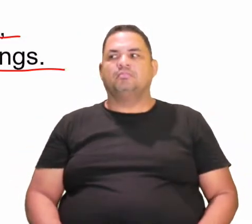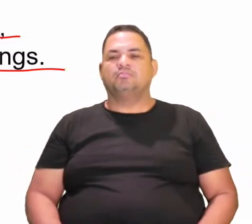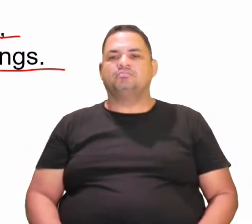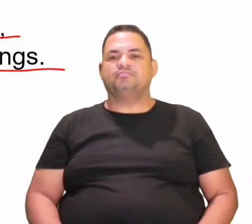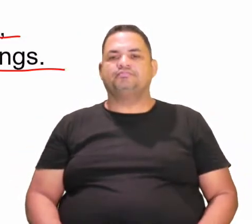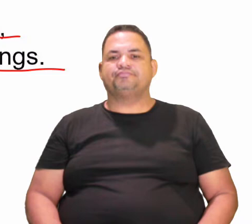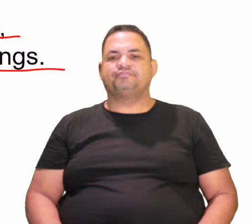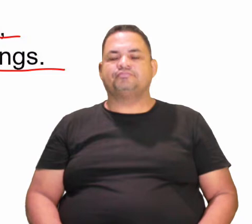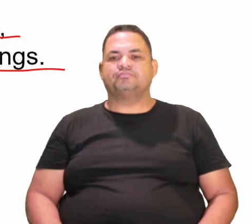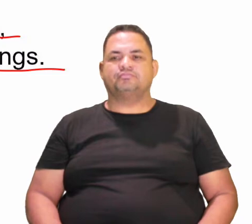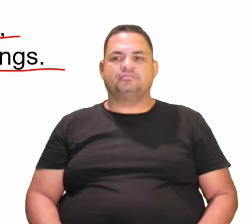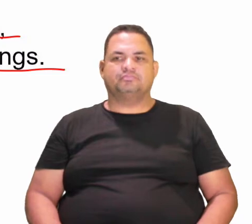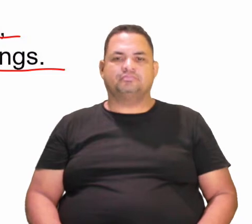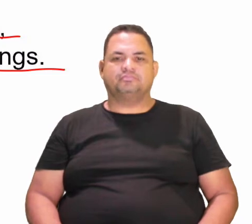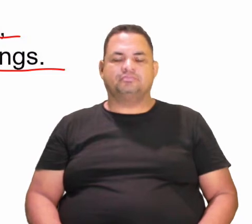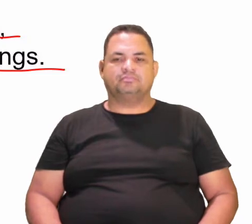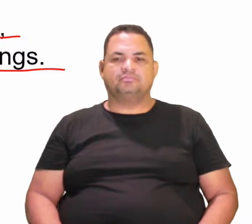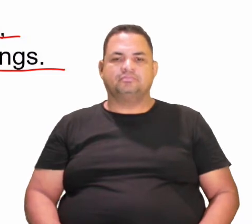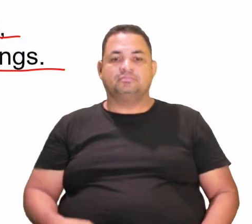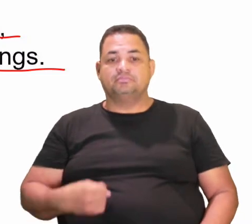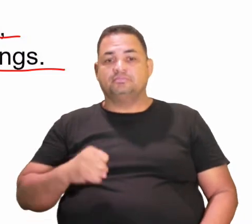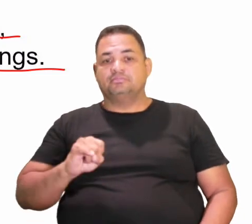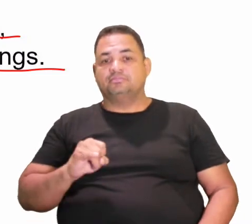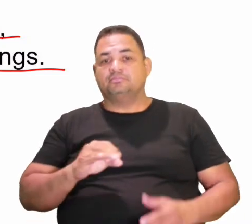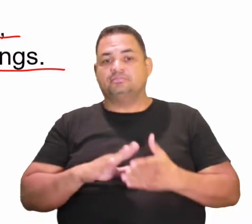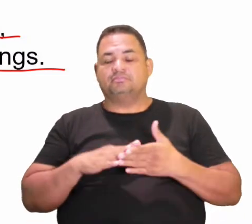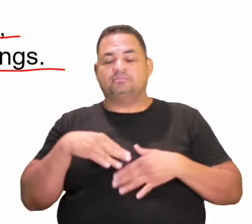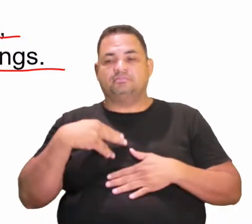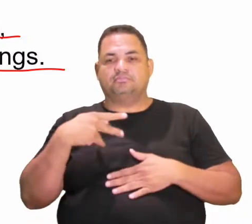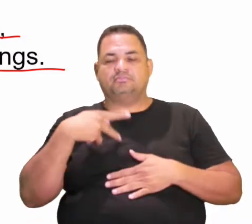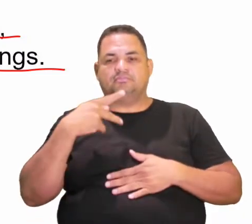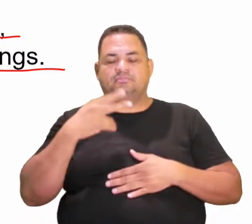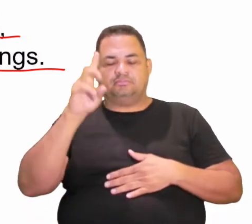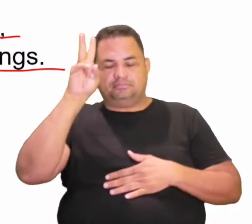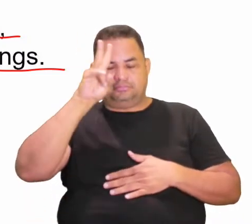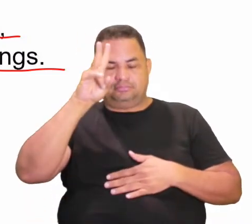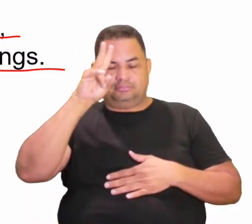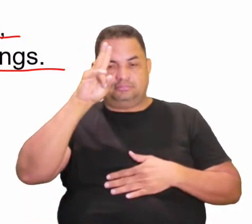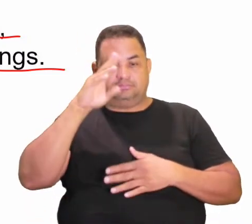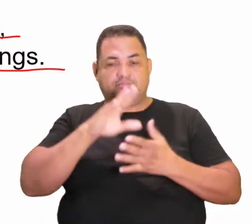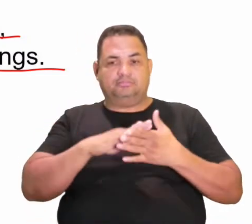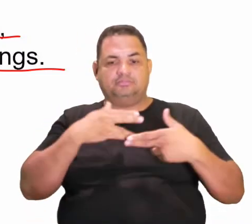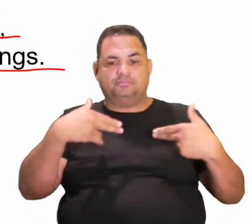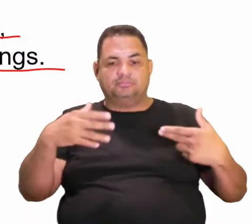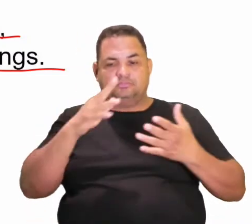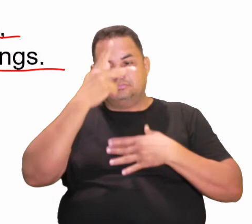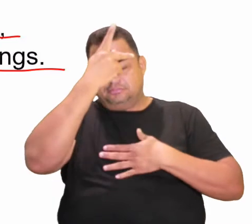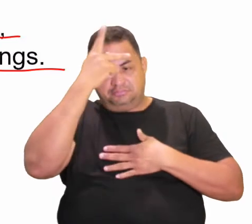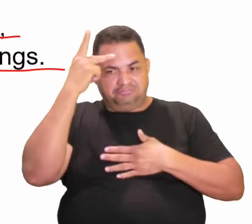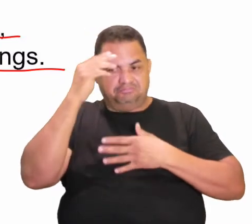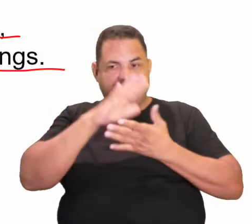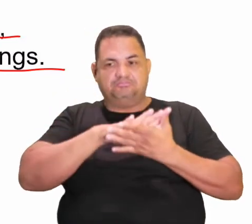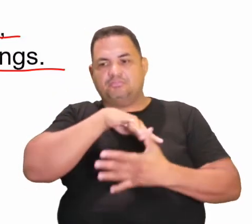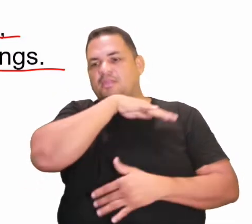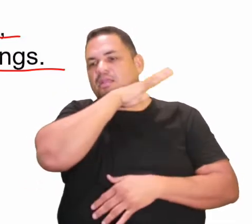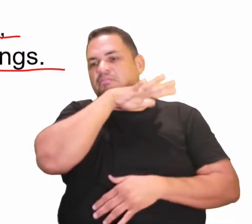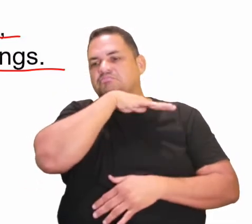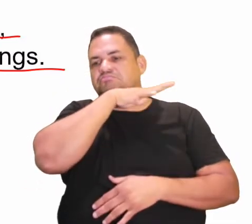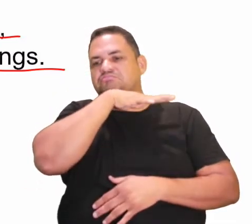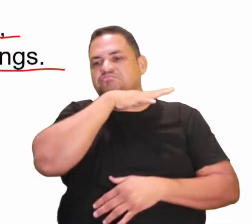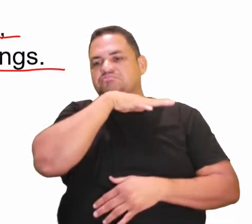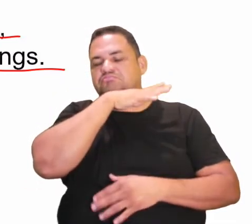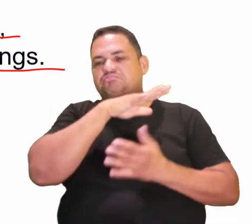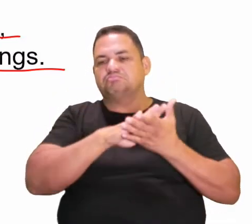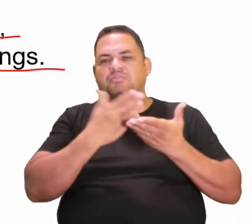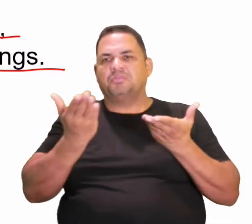Apesar de pessoa não ser uma coisa, né? Mas se por acaso eu não falar, lembre que é para coisas, pessoas, animais, enfim, qualquer coisa que